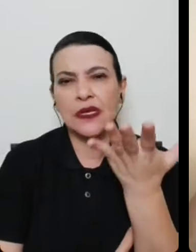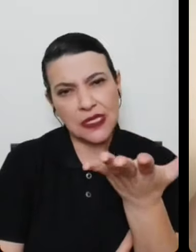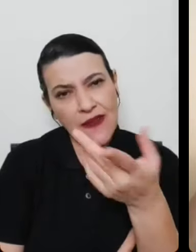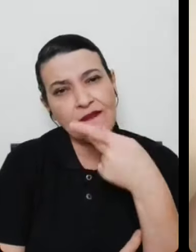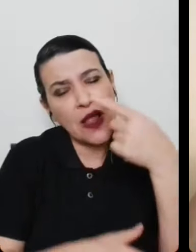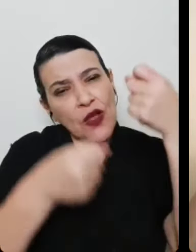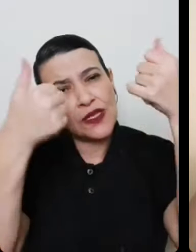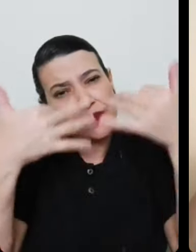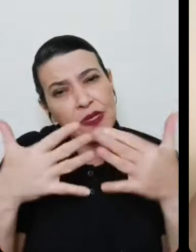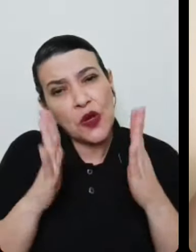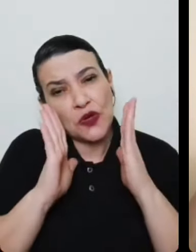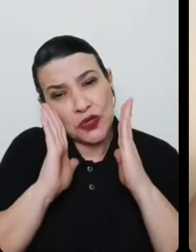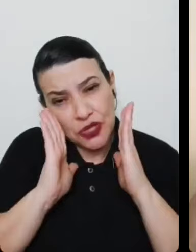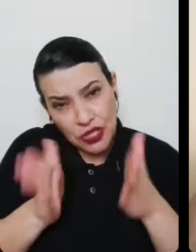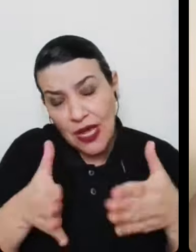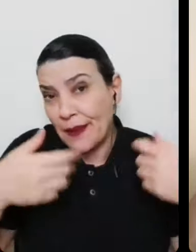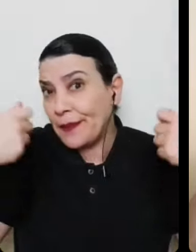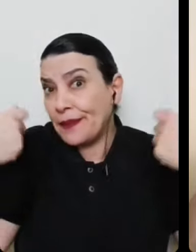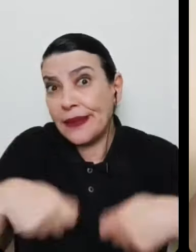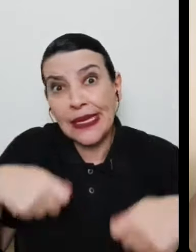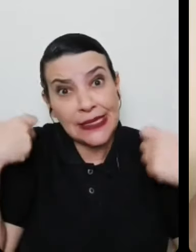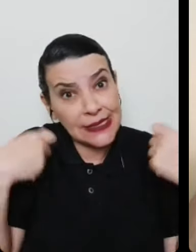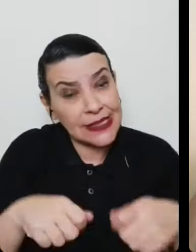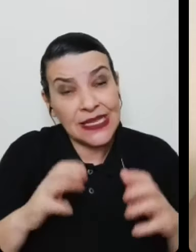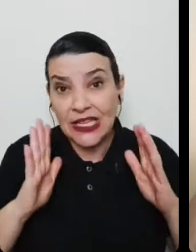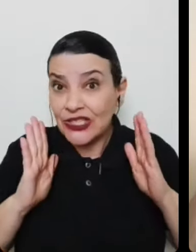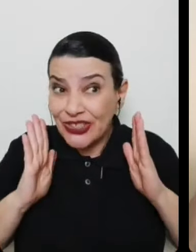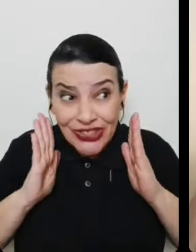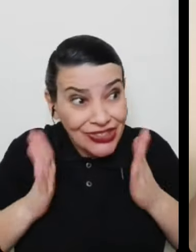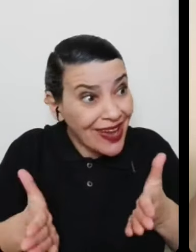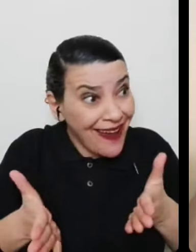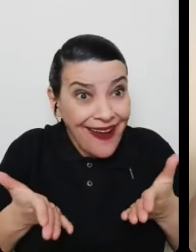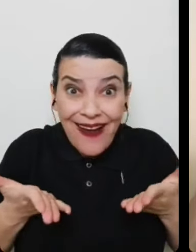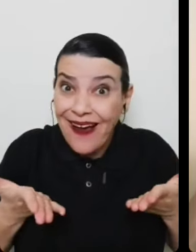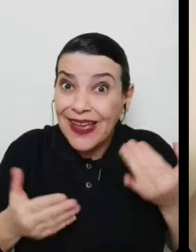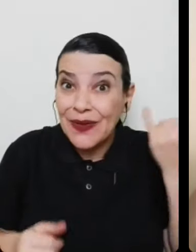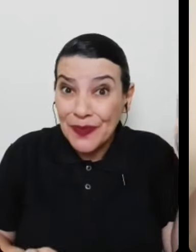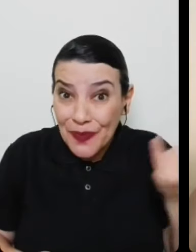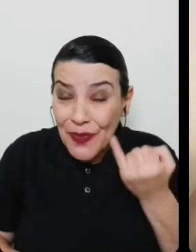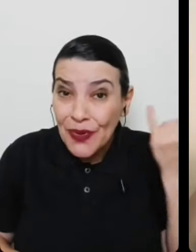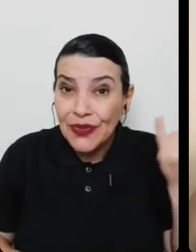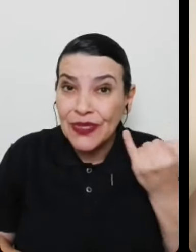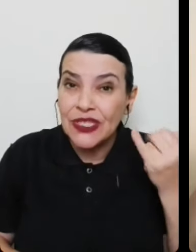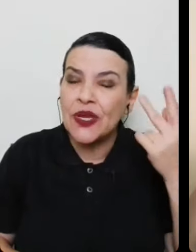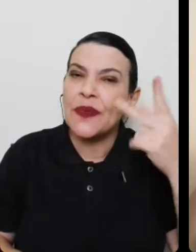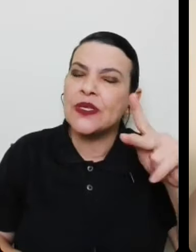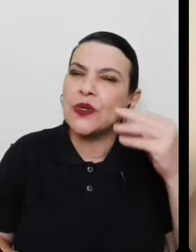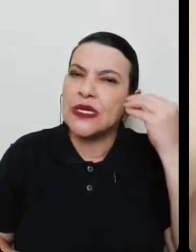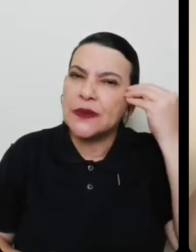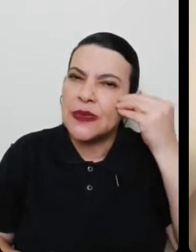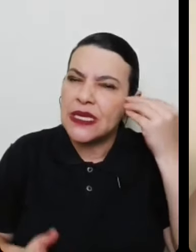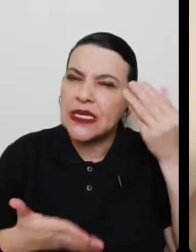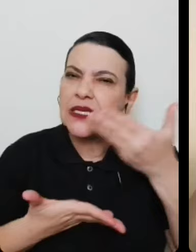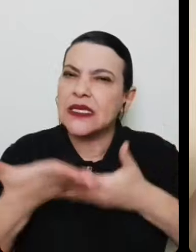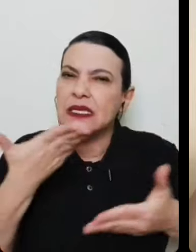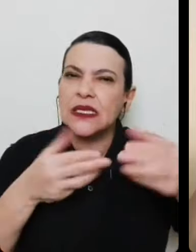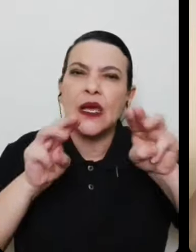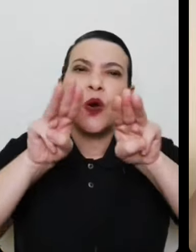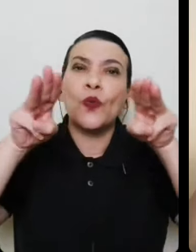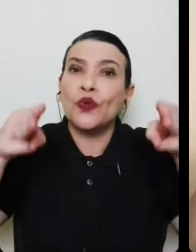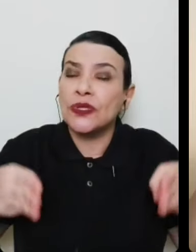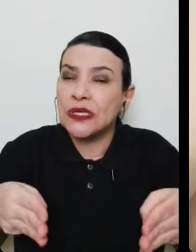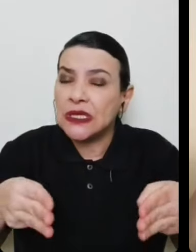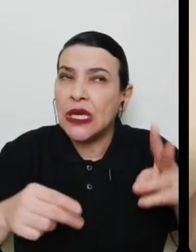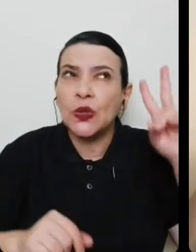Já tem, né? A gente já tem que fazer, né? Mas nessa experiência de relação, museu de história, por exemplo,